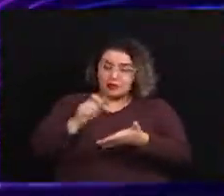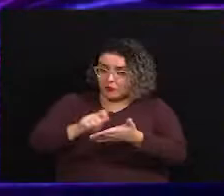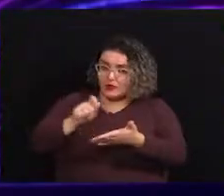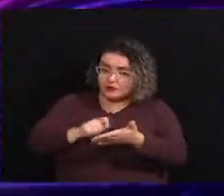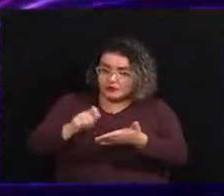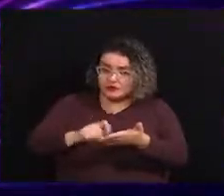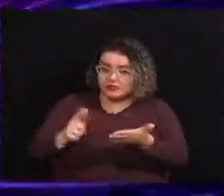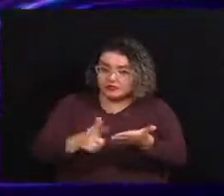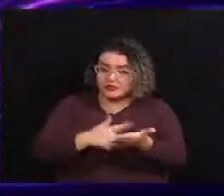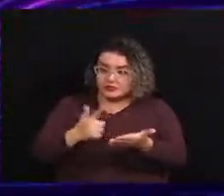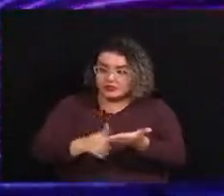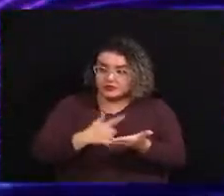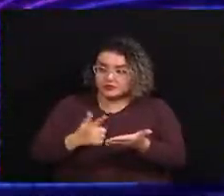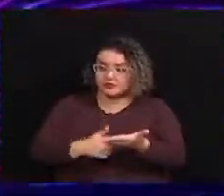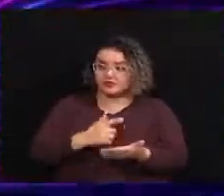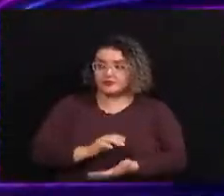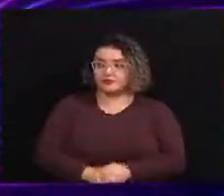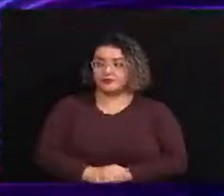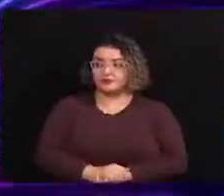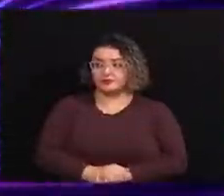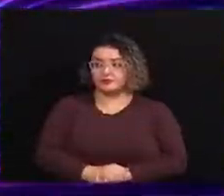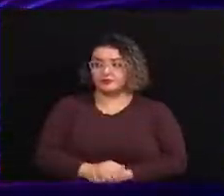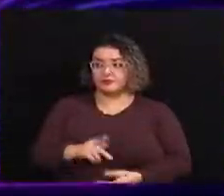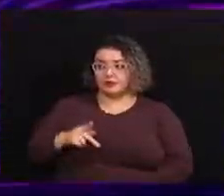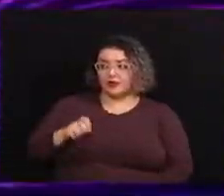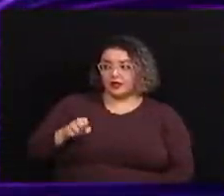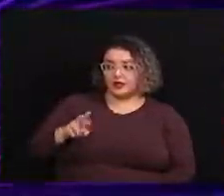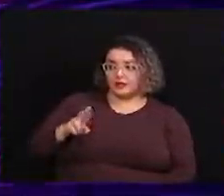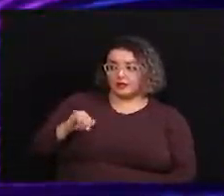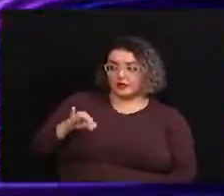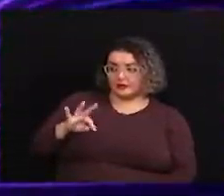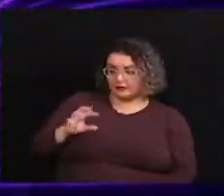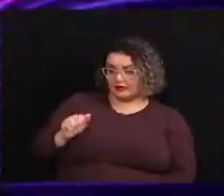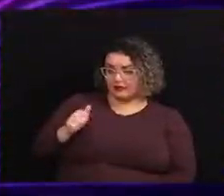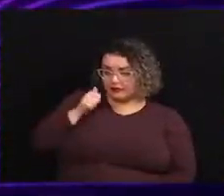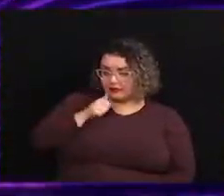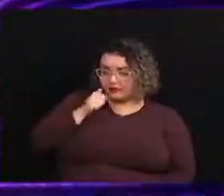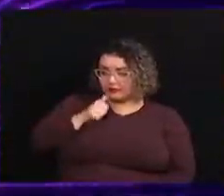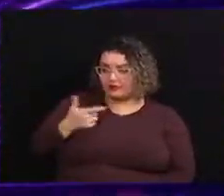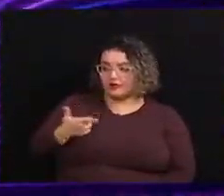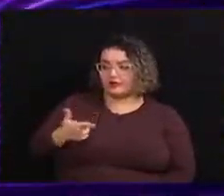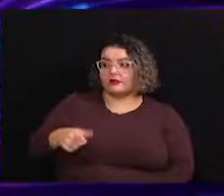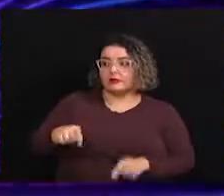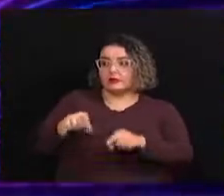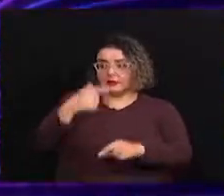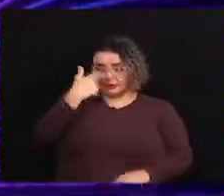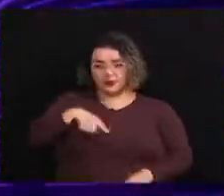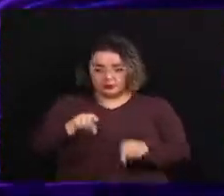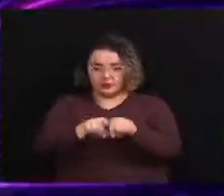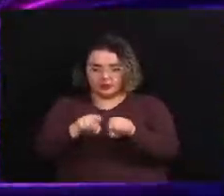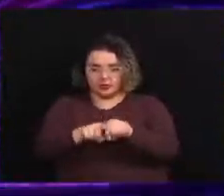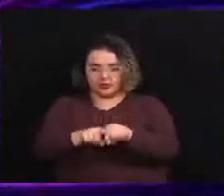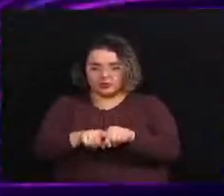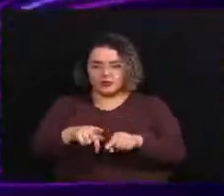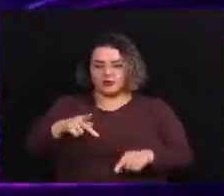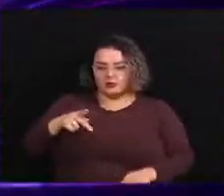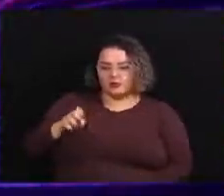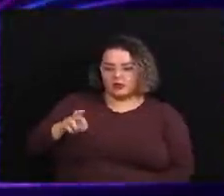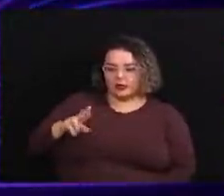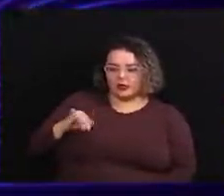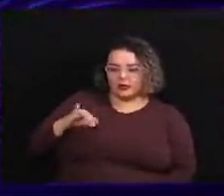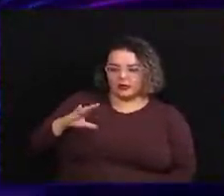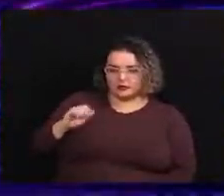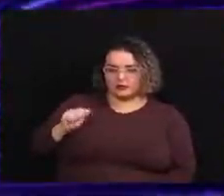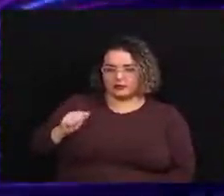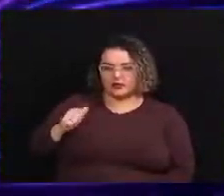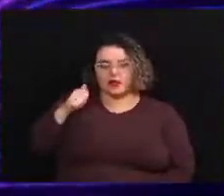escrevi esse livro, que foi a perita leu O Canto do Cisne, que também é sobre perícia criminal. E aí ela me